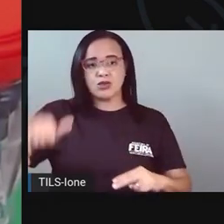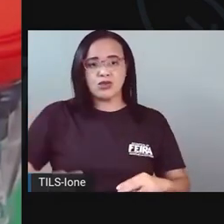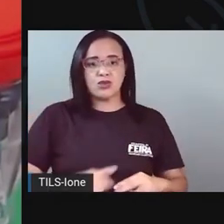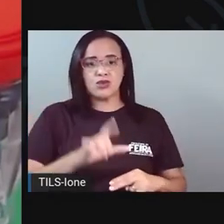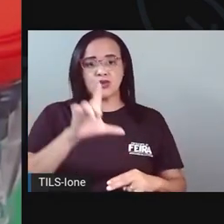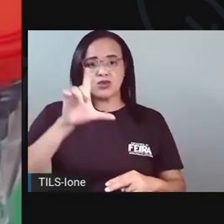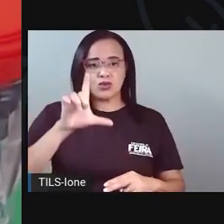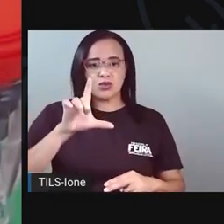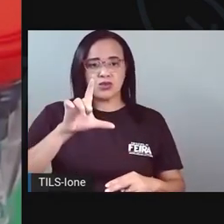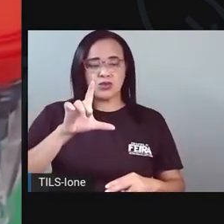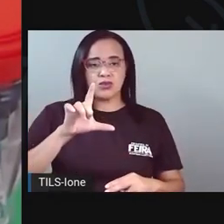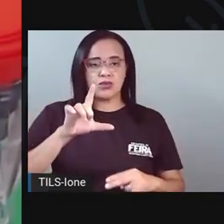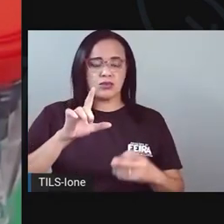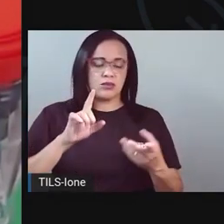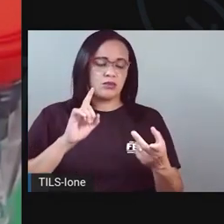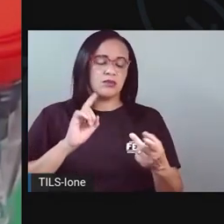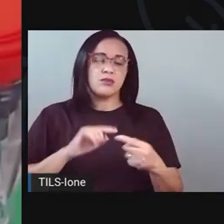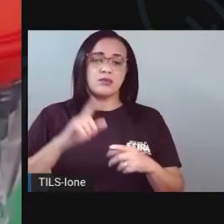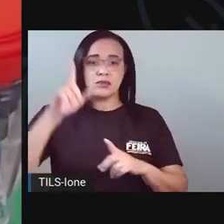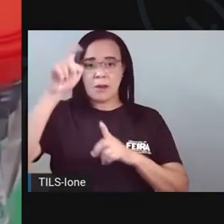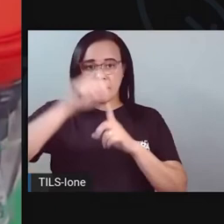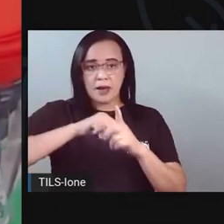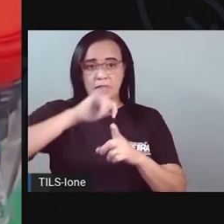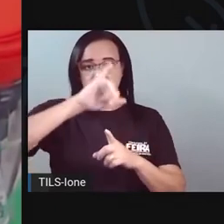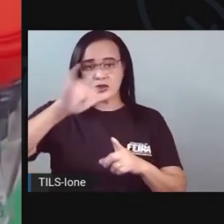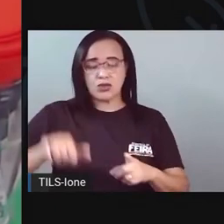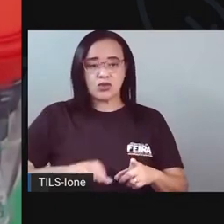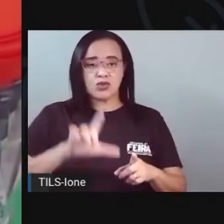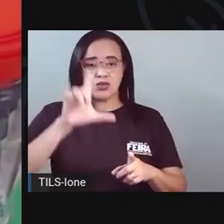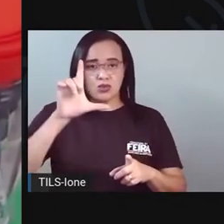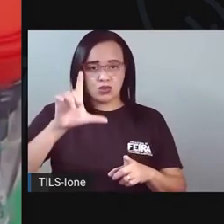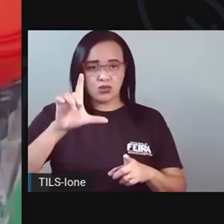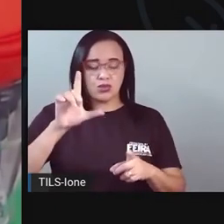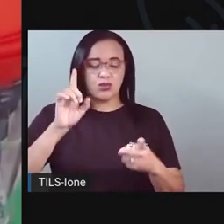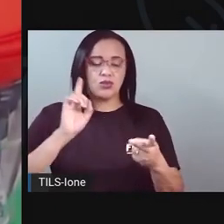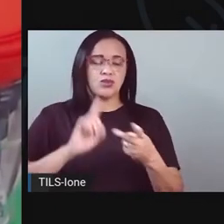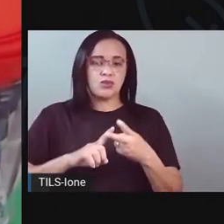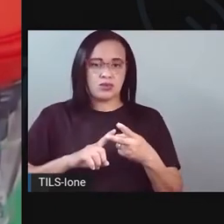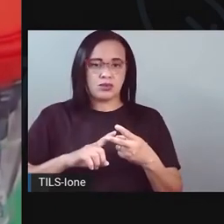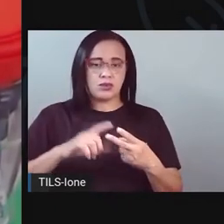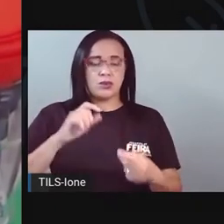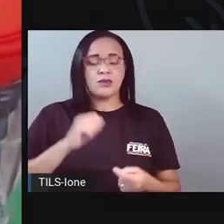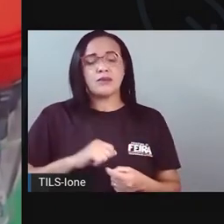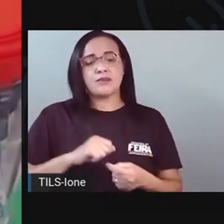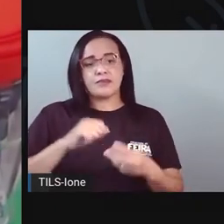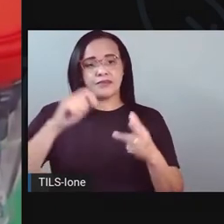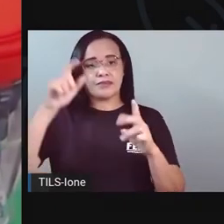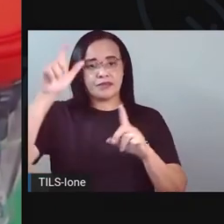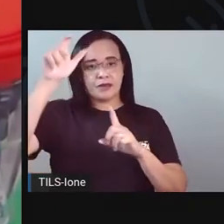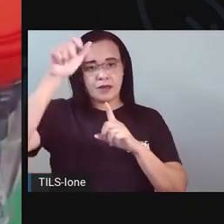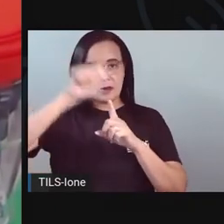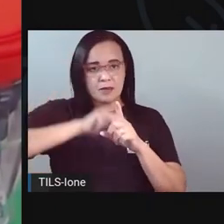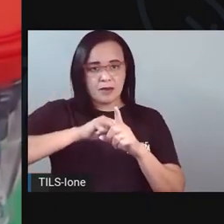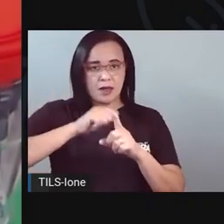Ó. Julho. E lá vamos nós, ó.